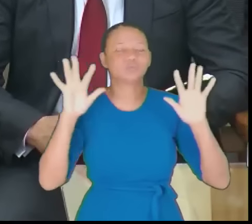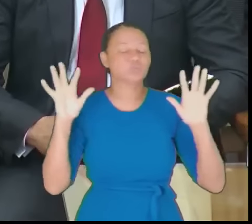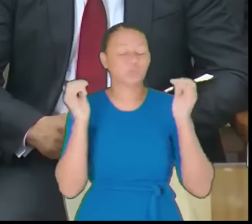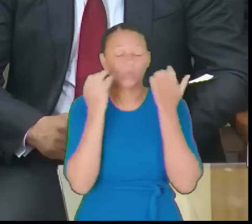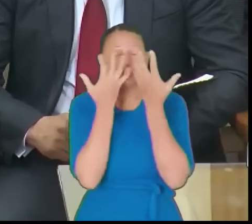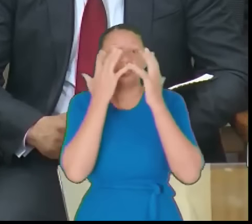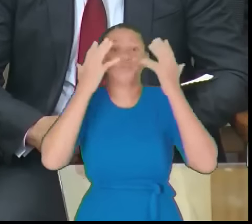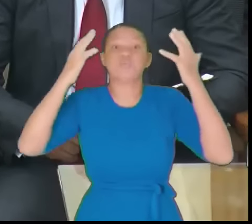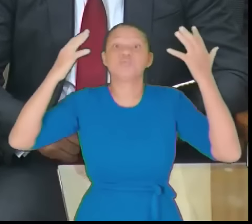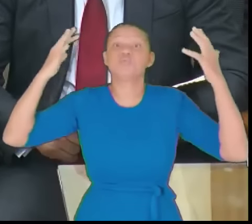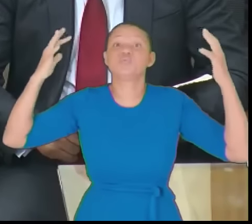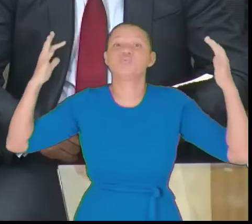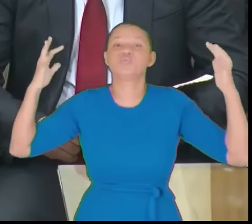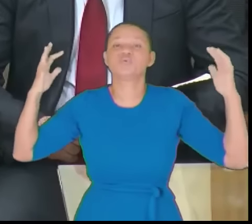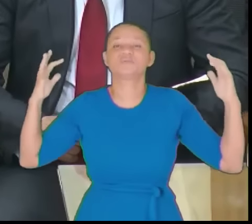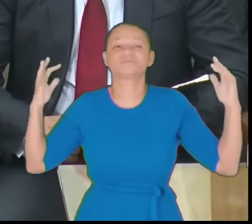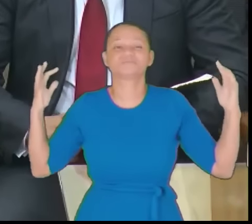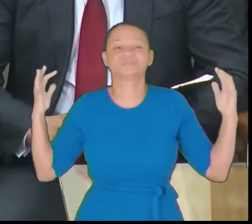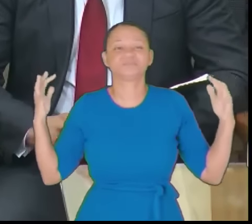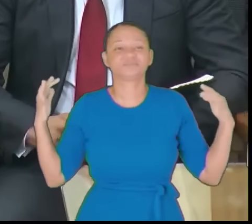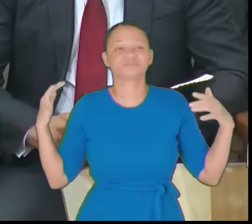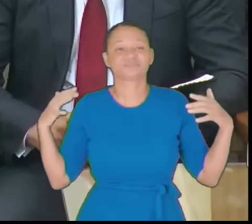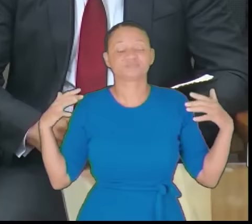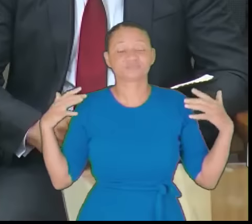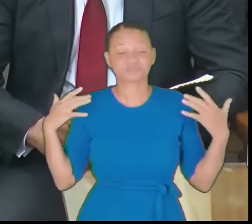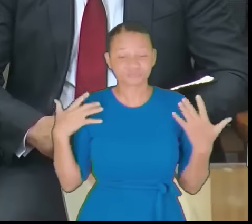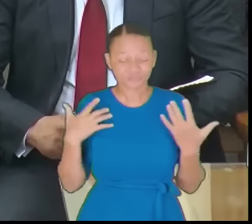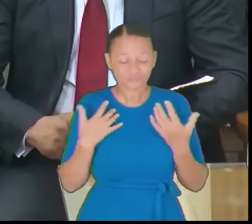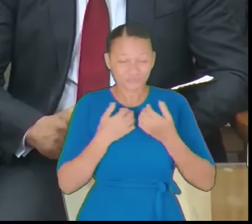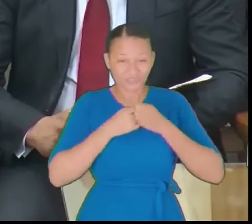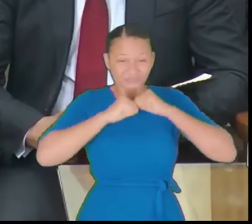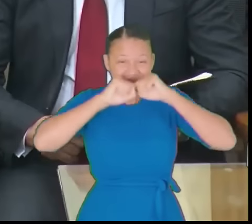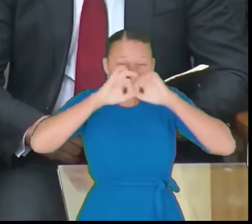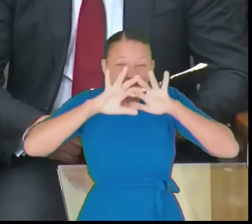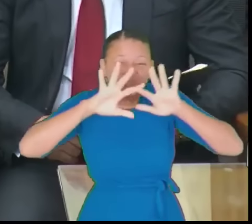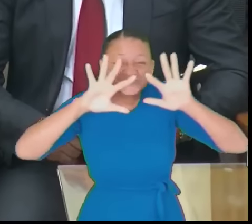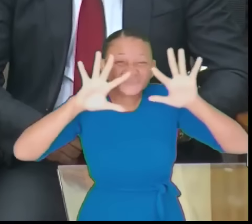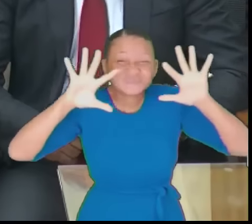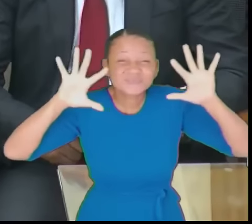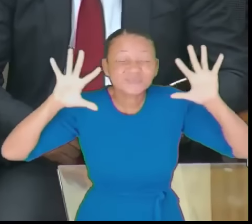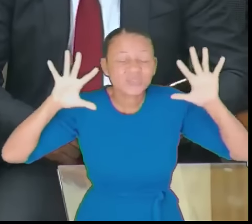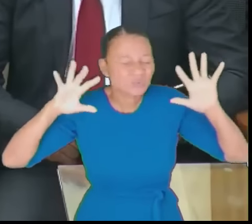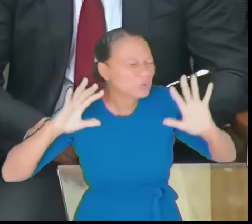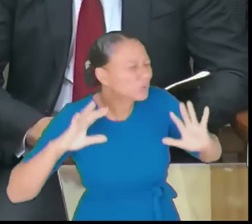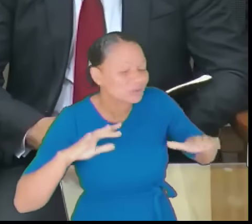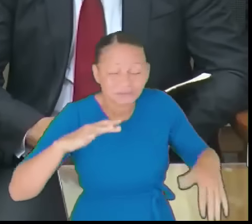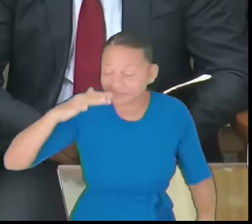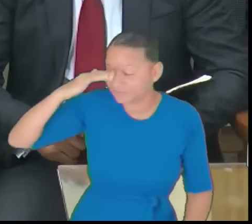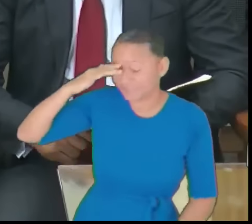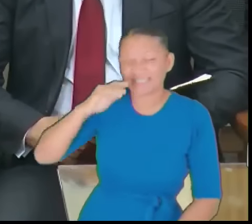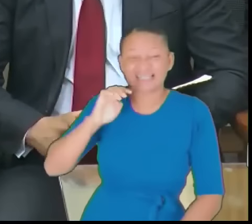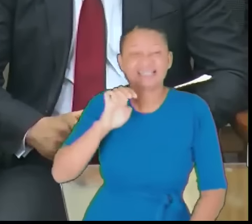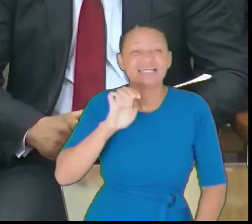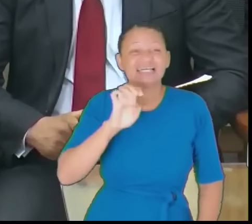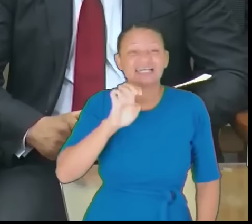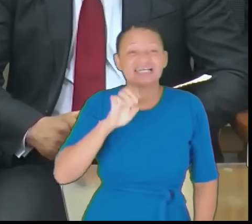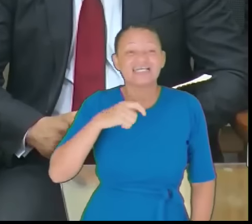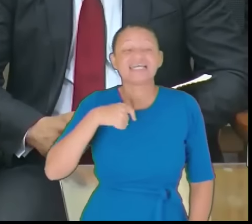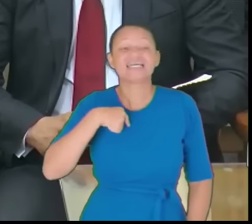brilhando. Aí encandeava, não é assim que a gente nordestino diz? Quem alcançou essa palavra? Eu